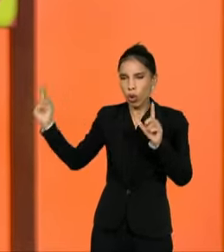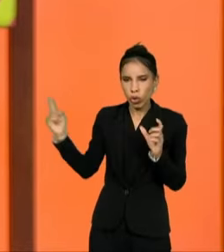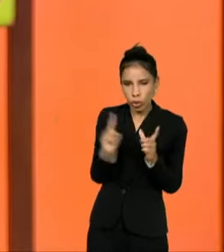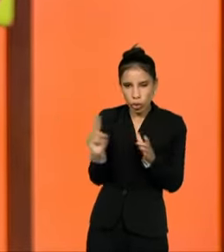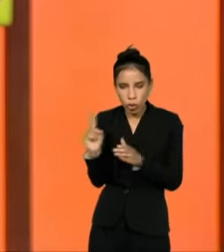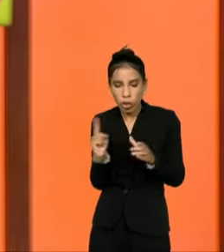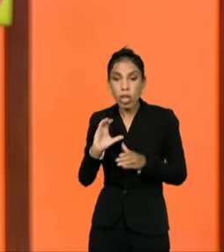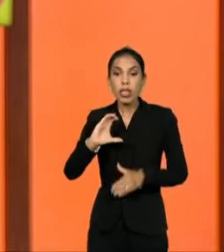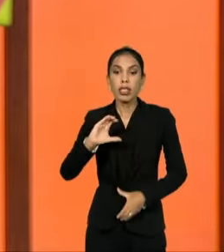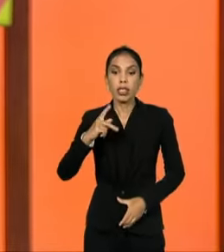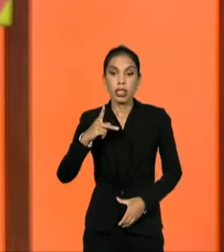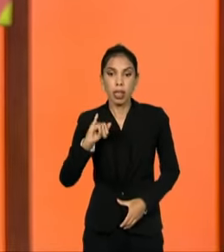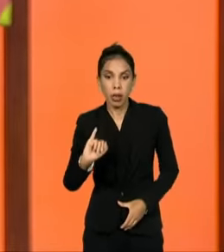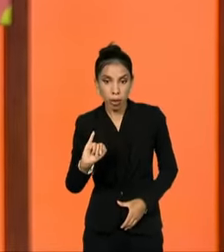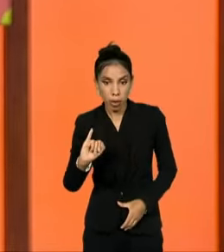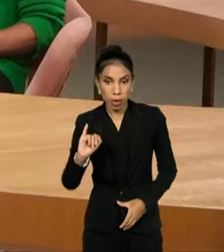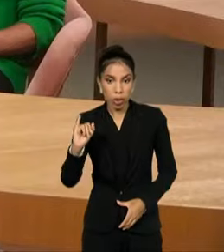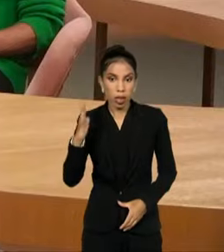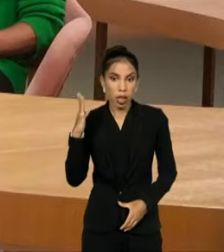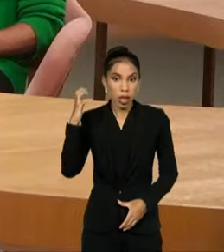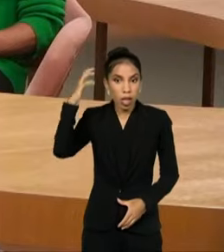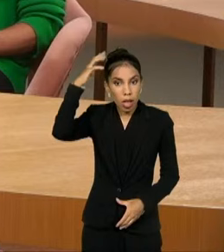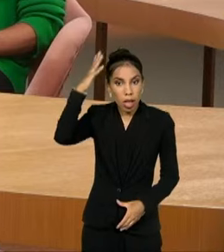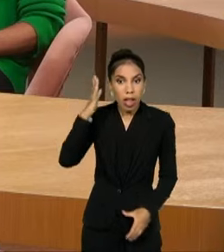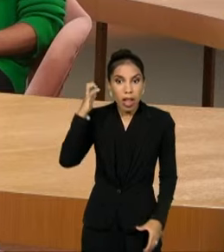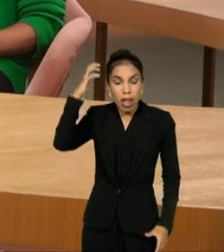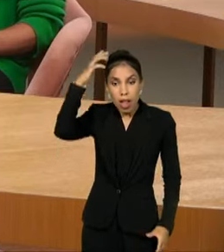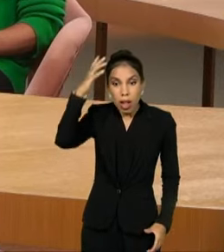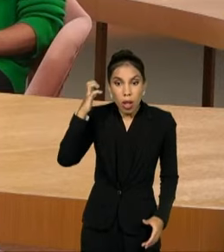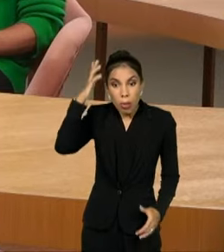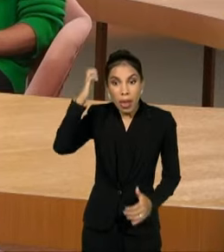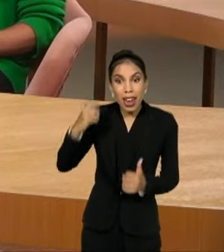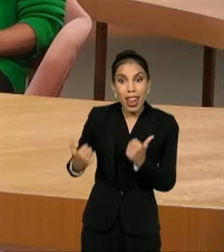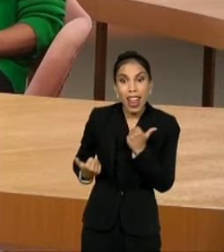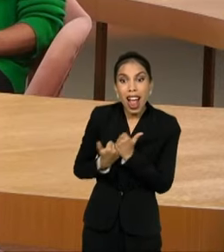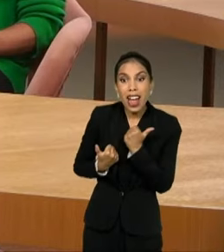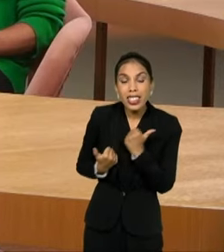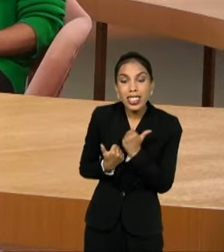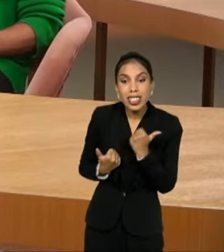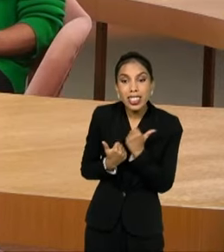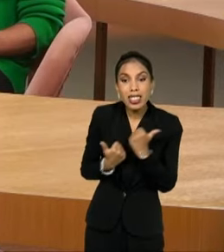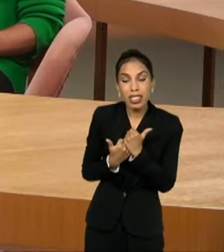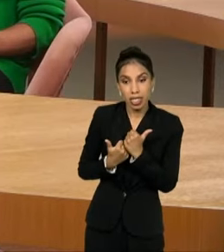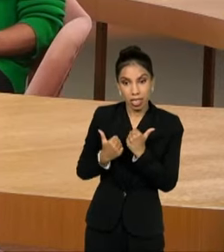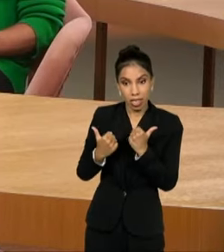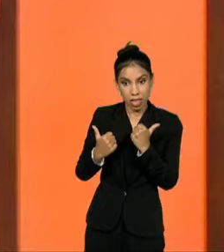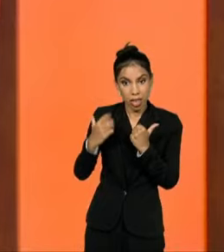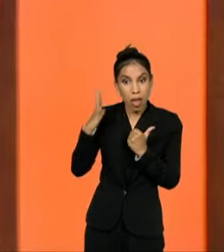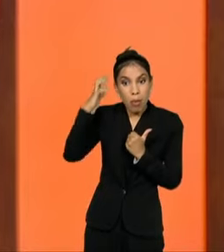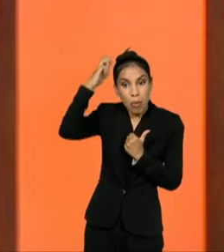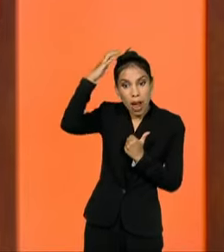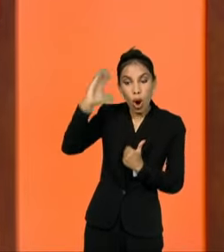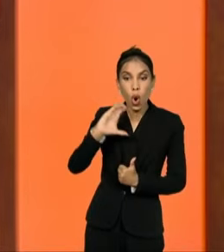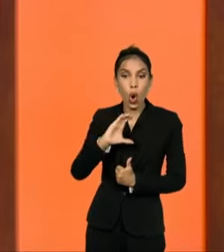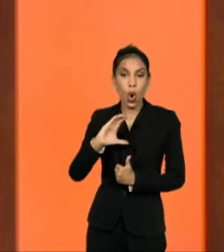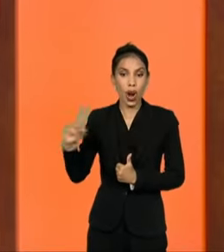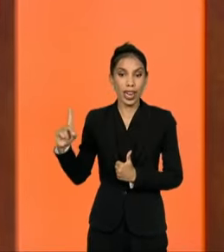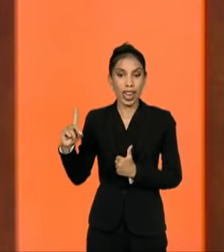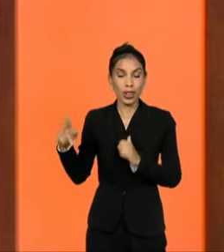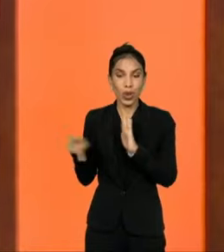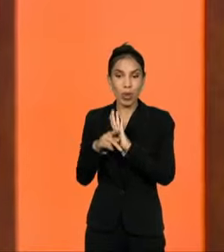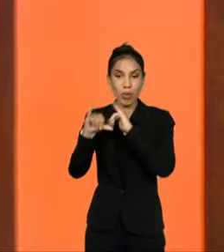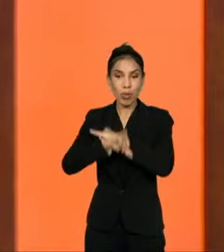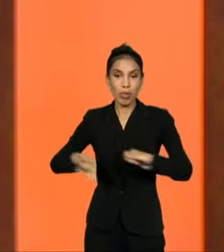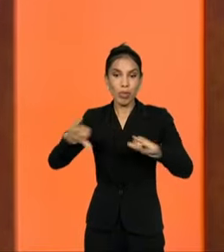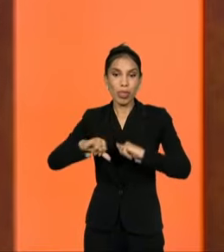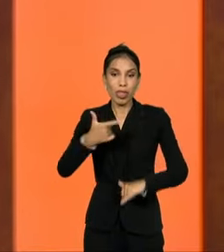gente monta essa CPI. A Marielle já estava mocinha. E aí, a Marielle era a minha assessora. Sua assessora, já estava mocinha. Né? A minha campanha, a Marielle coordena a minha campanha